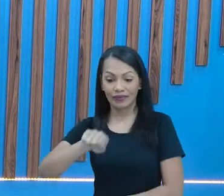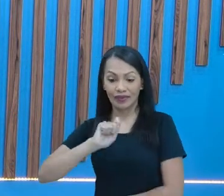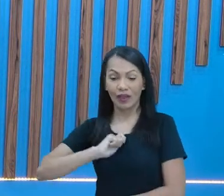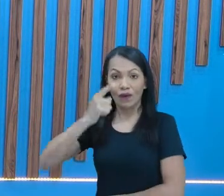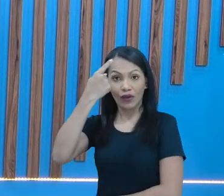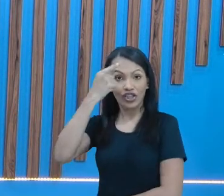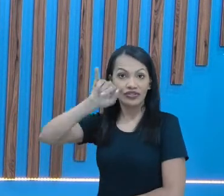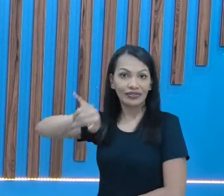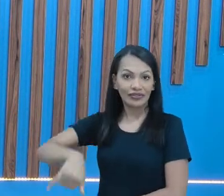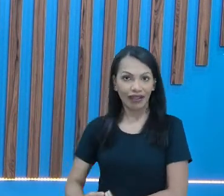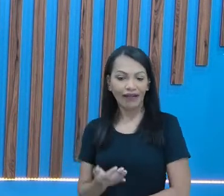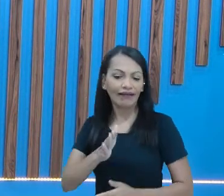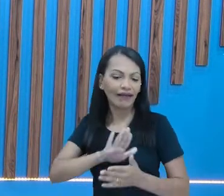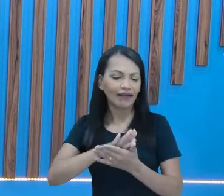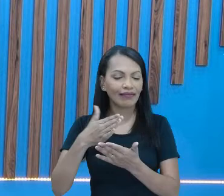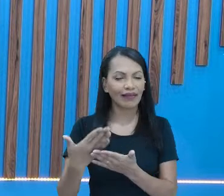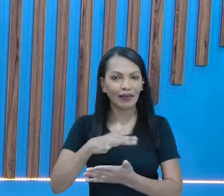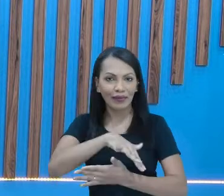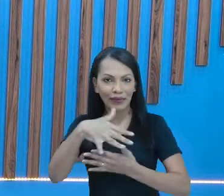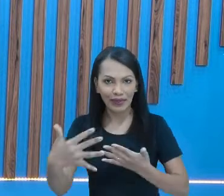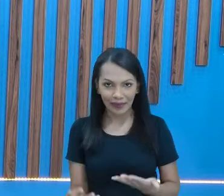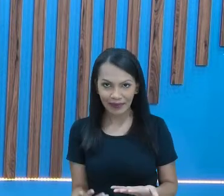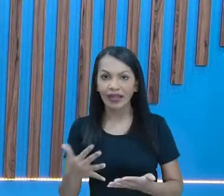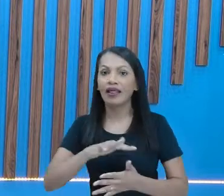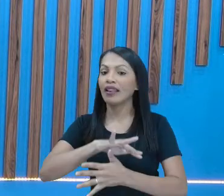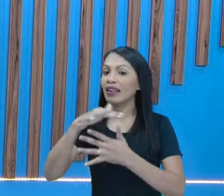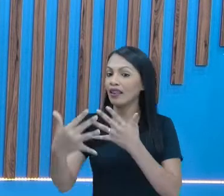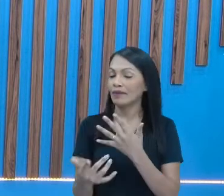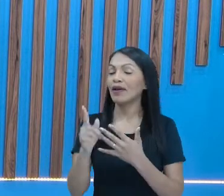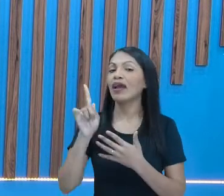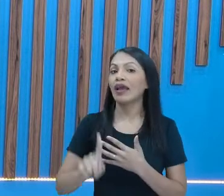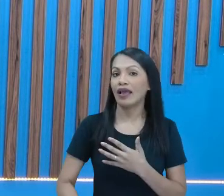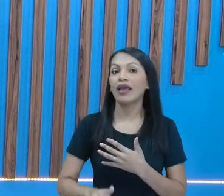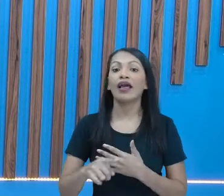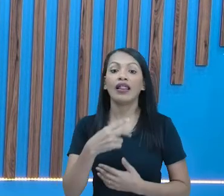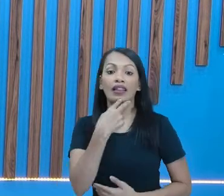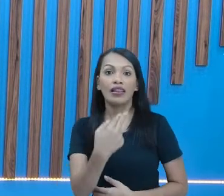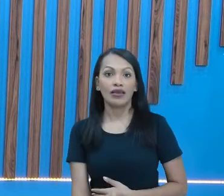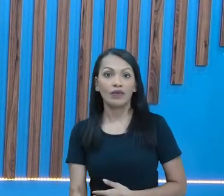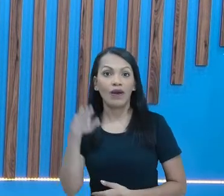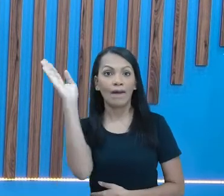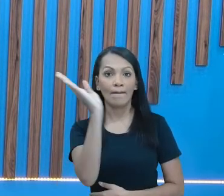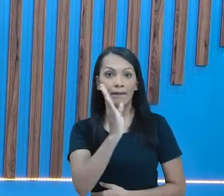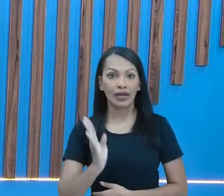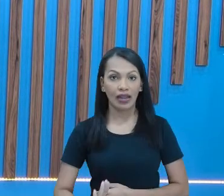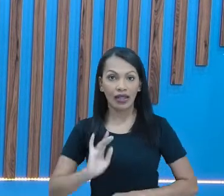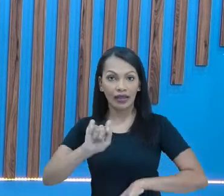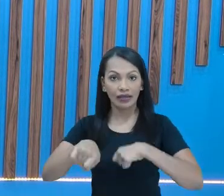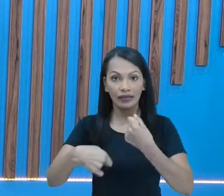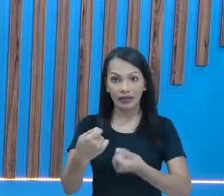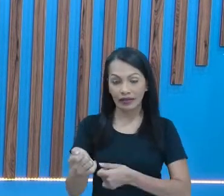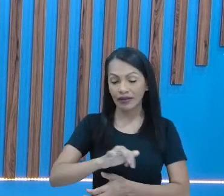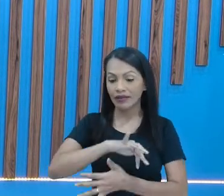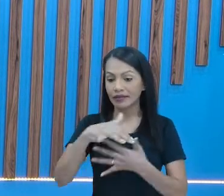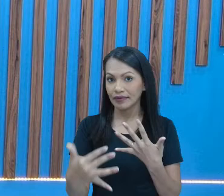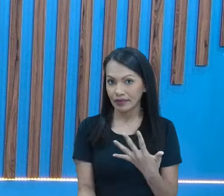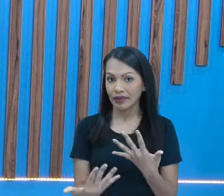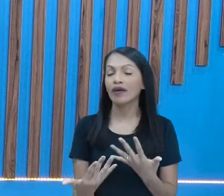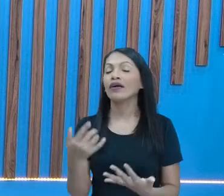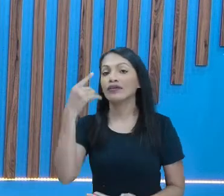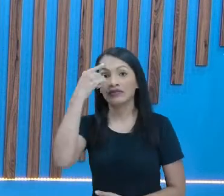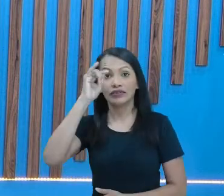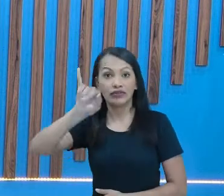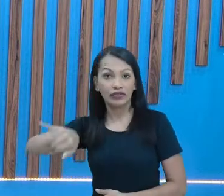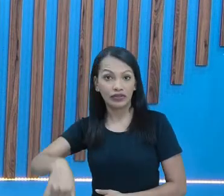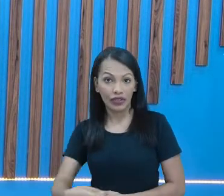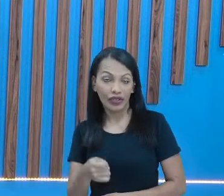nossa intérprete de Libras. Libras é a língua brasileira de sinais. Jéssica vai levar essa aula a